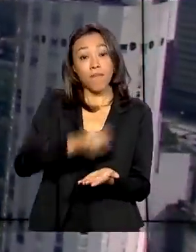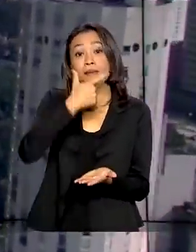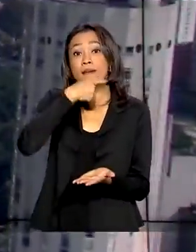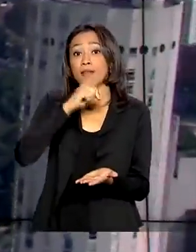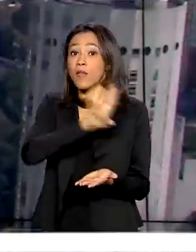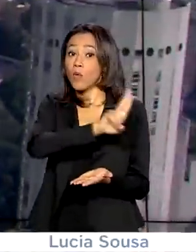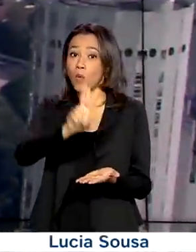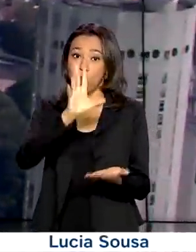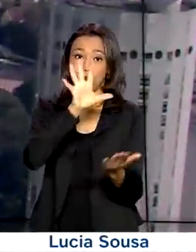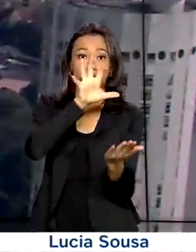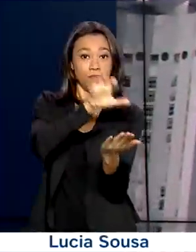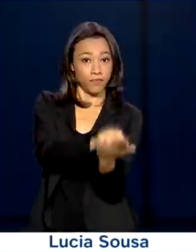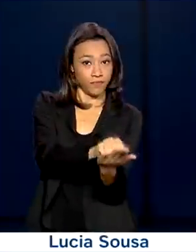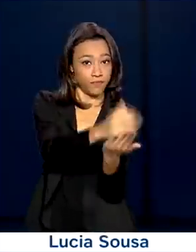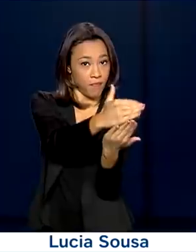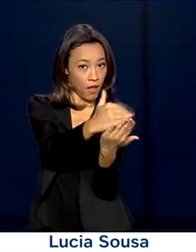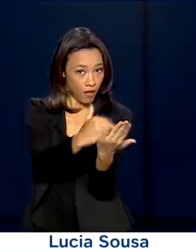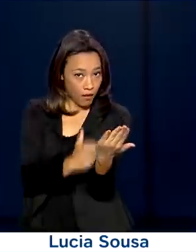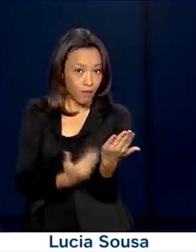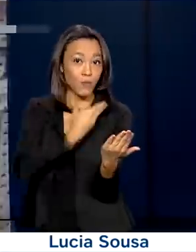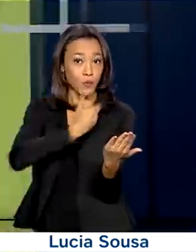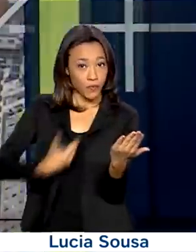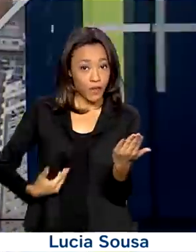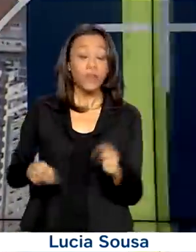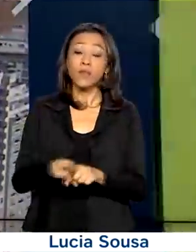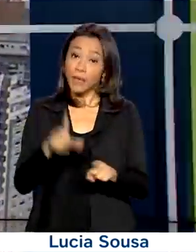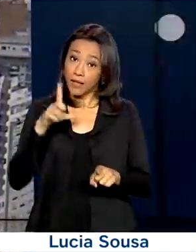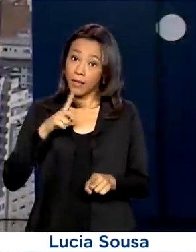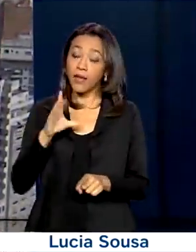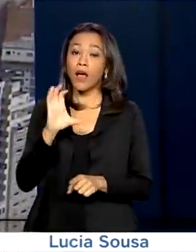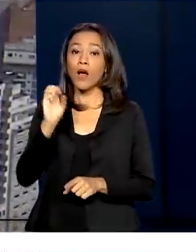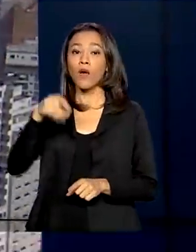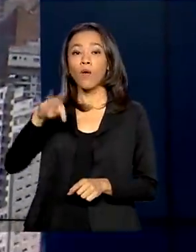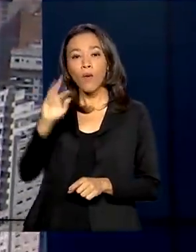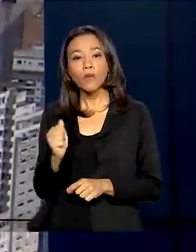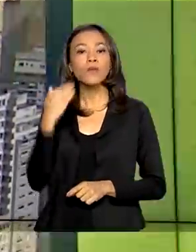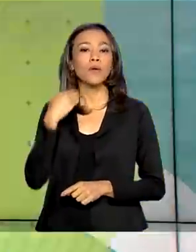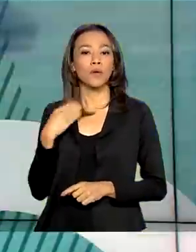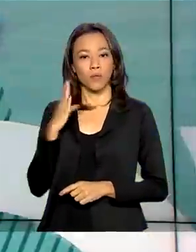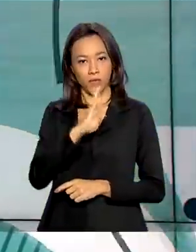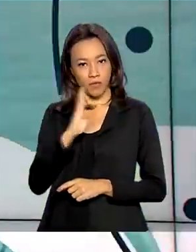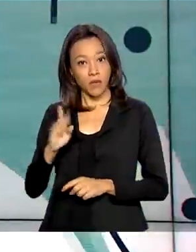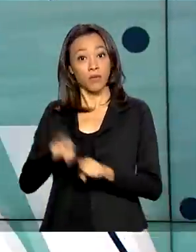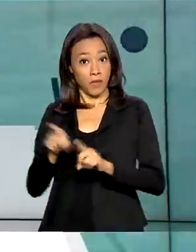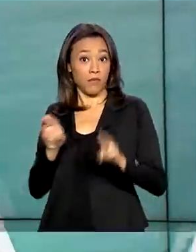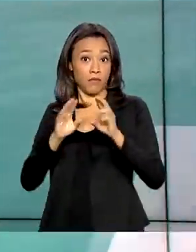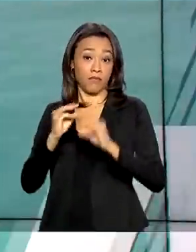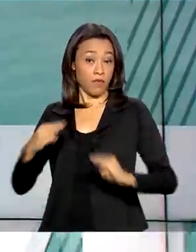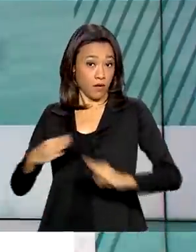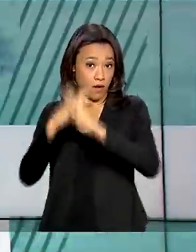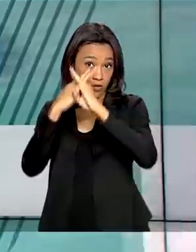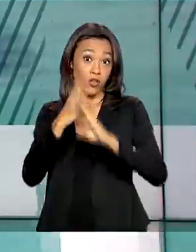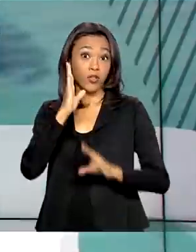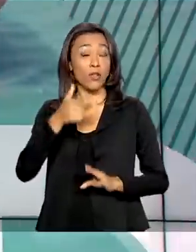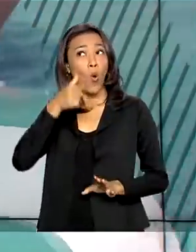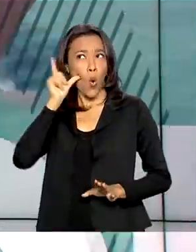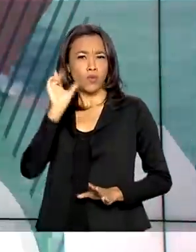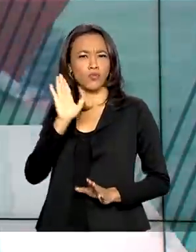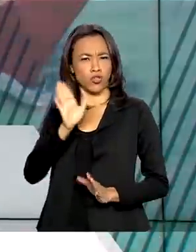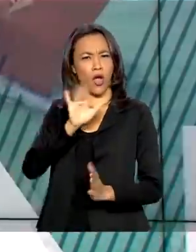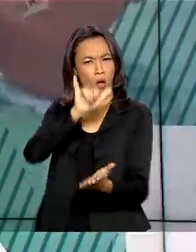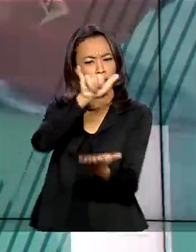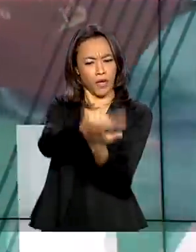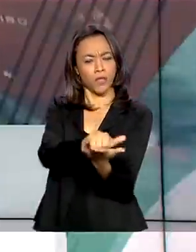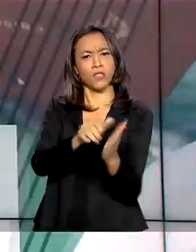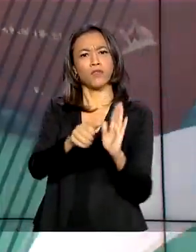quem está no cadastro único e tem conta na caixa e banco do brasil desde ontem já está disponível também o aplicativo da caixa para